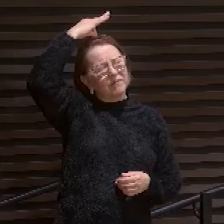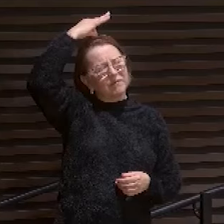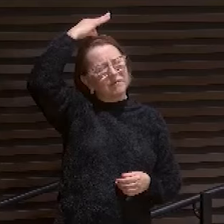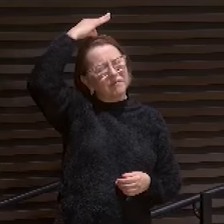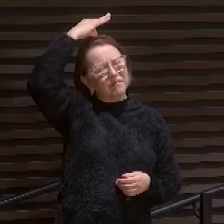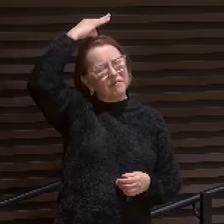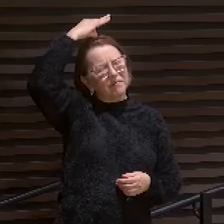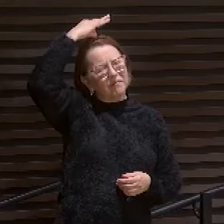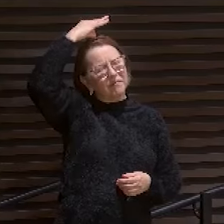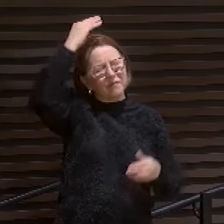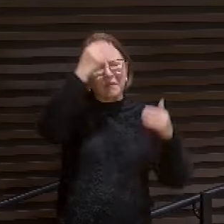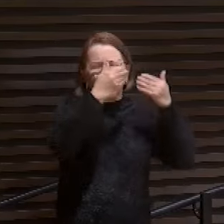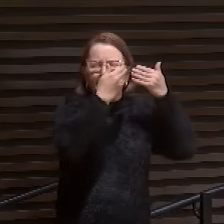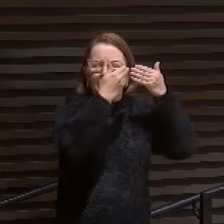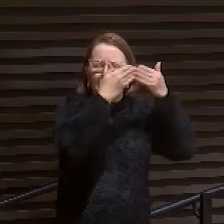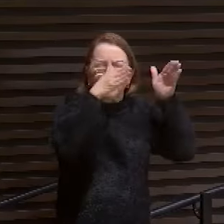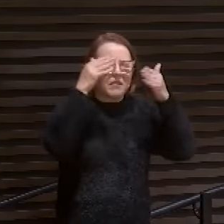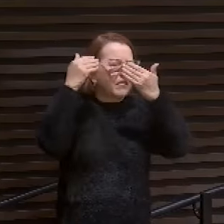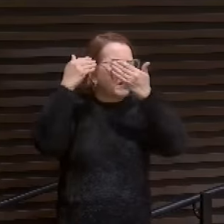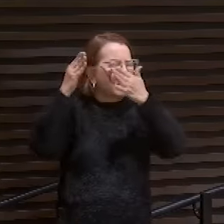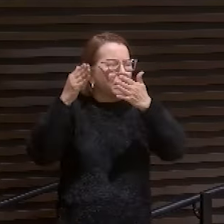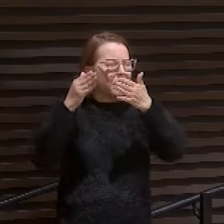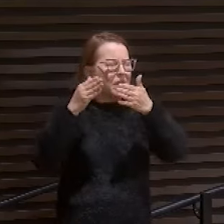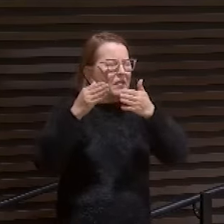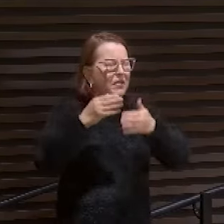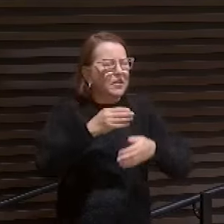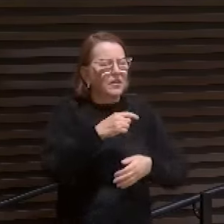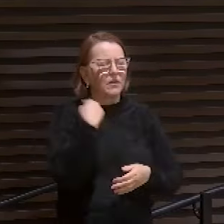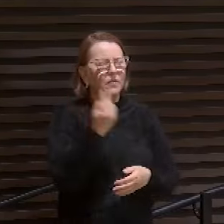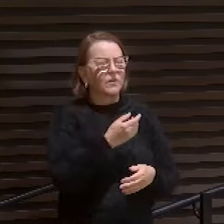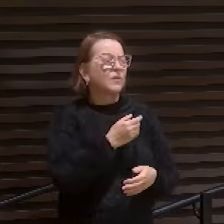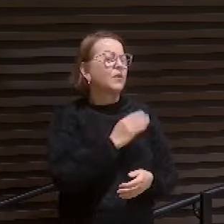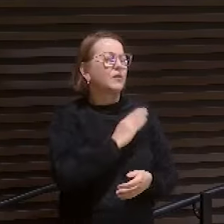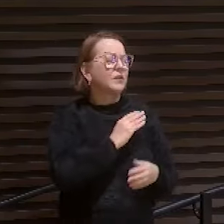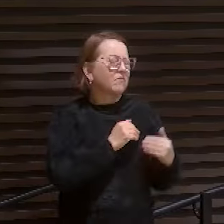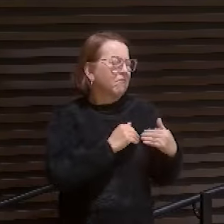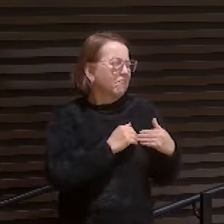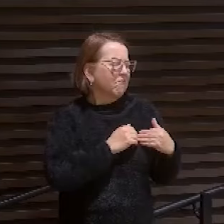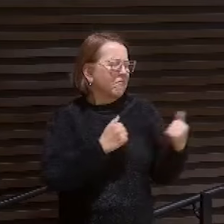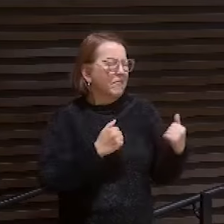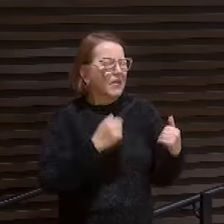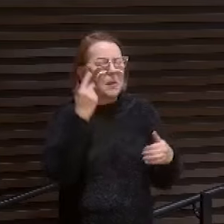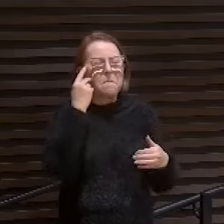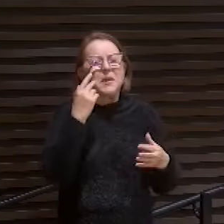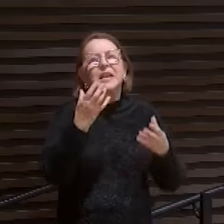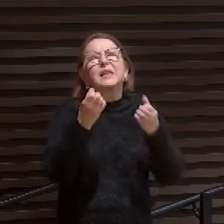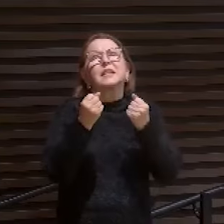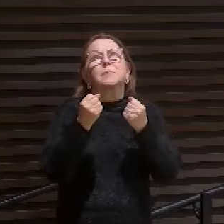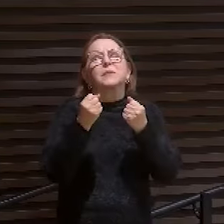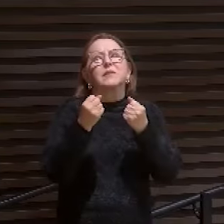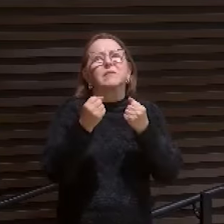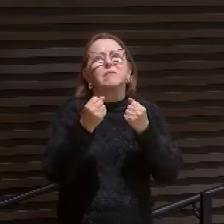esteja abrindo as nossas mentes e corações para recebê-la como Tua palavra.